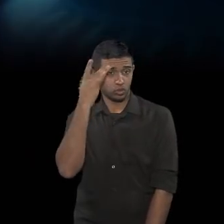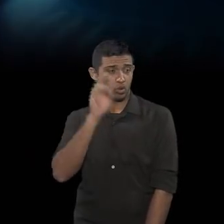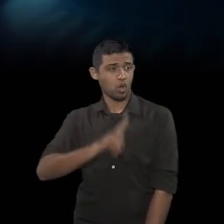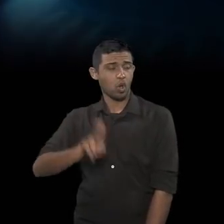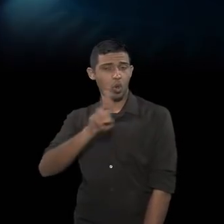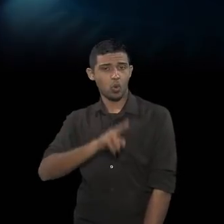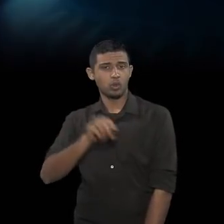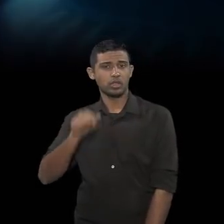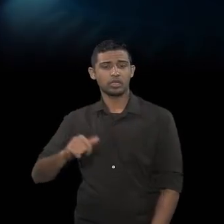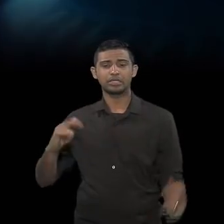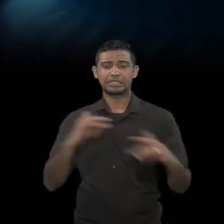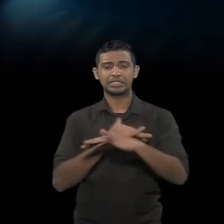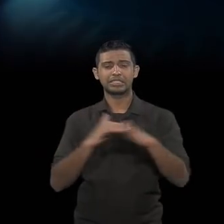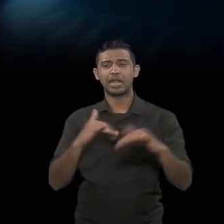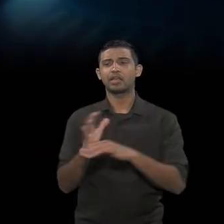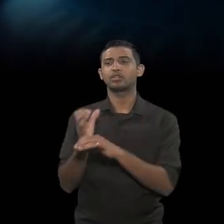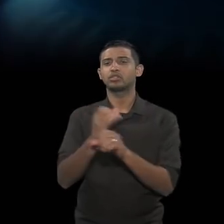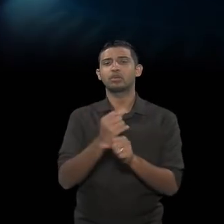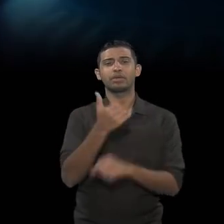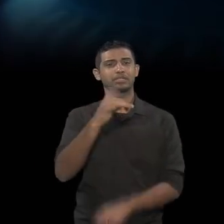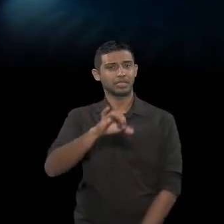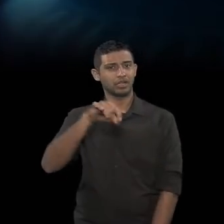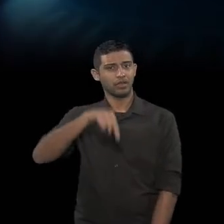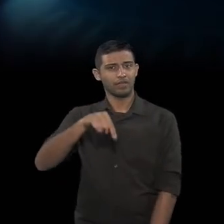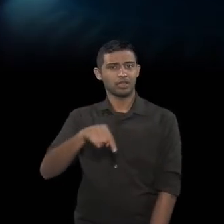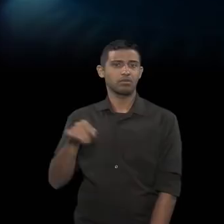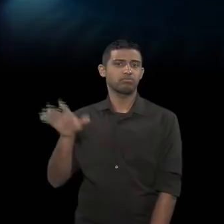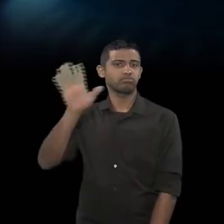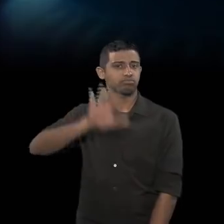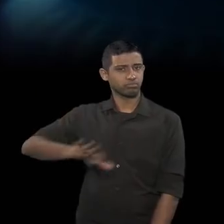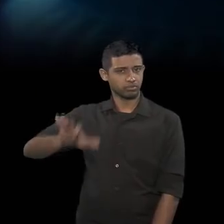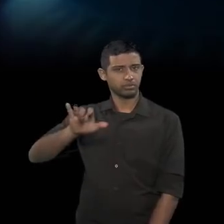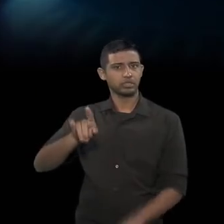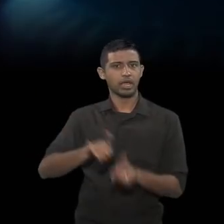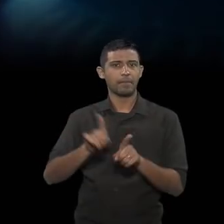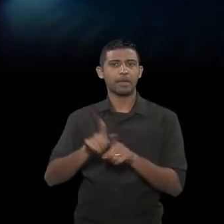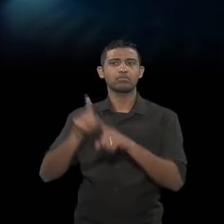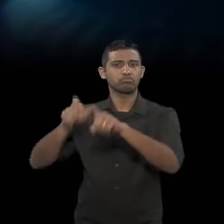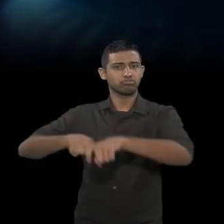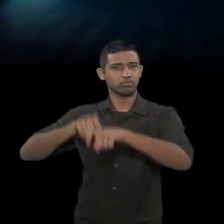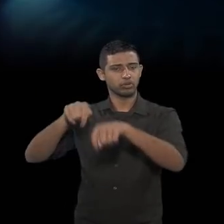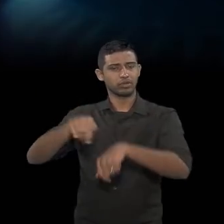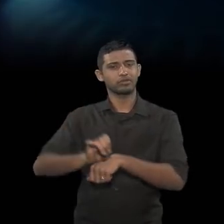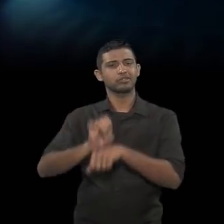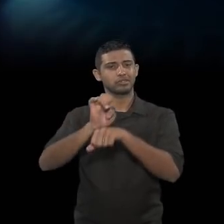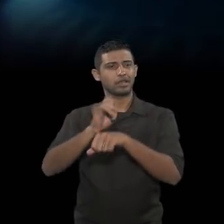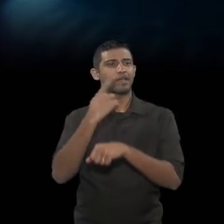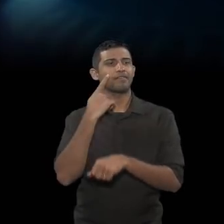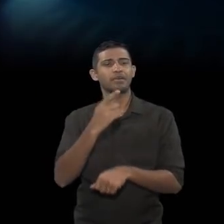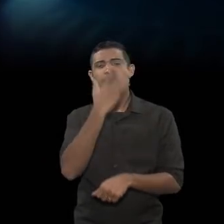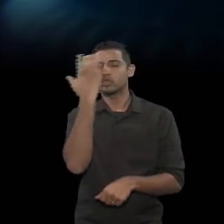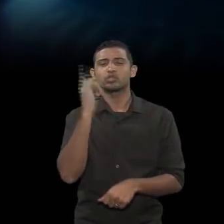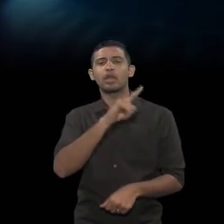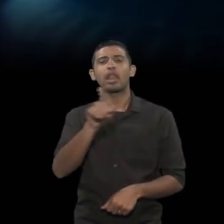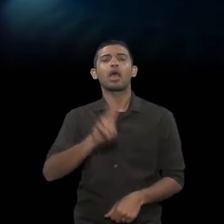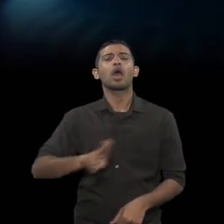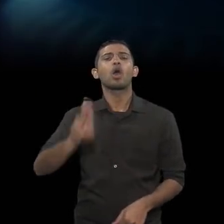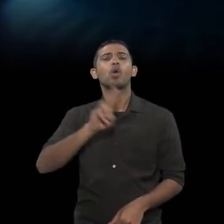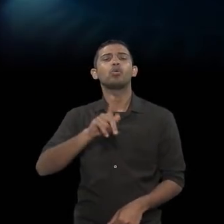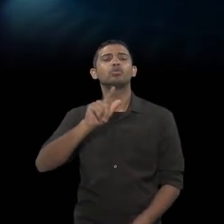em 19 cidades da região metropolitana e interior do estado. Desses consumidores, cerca